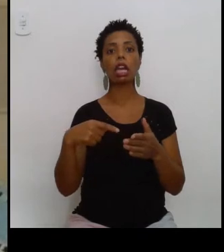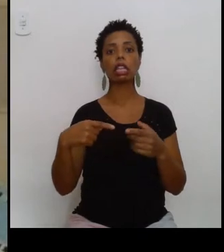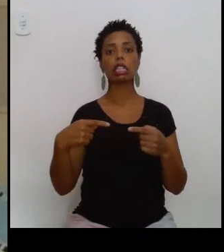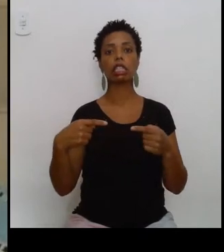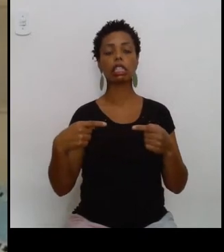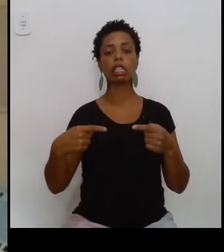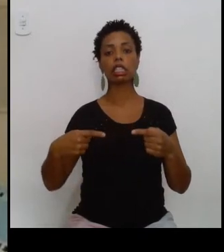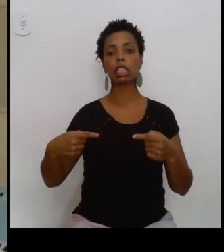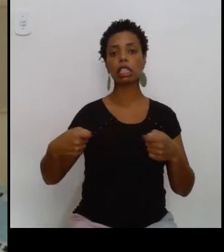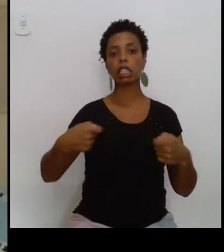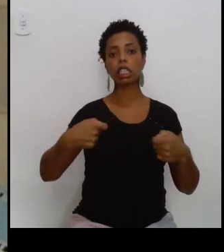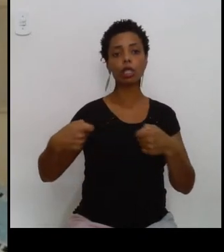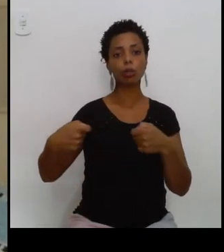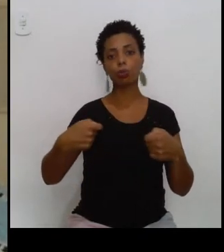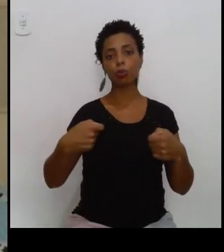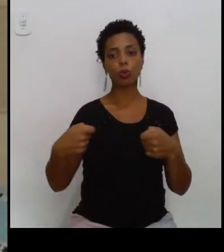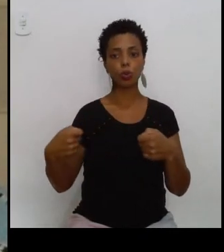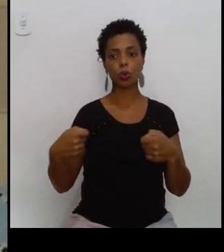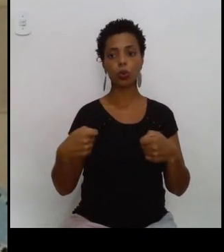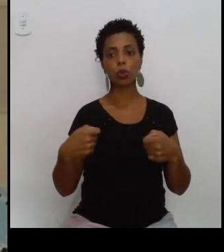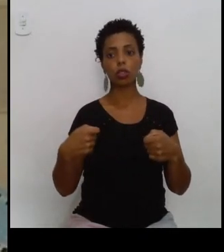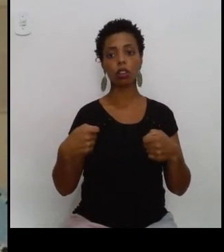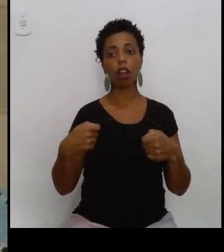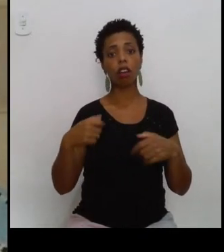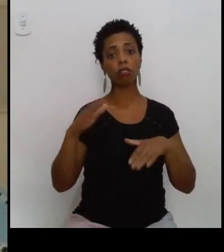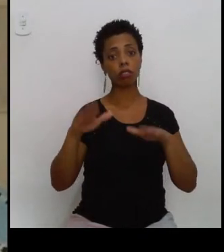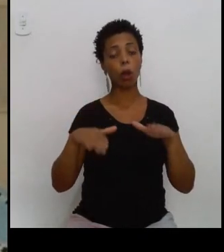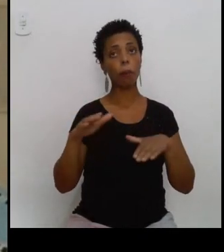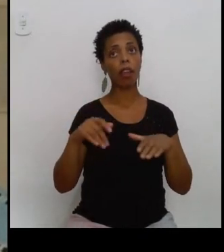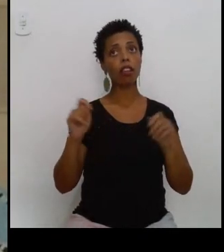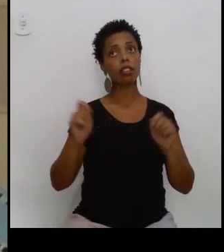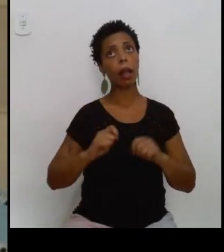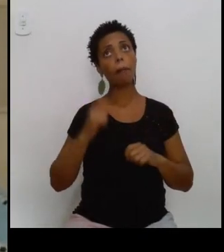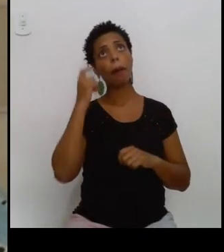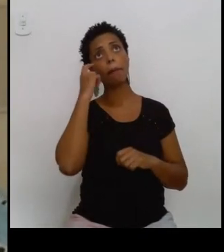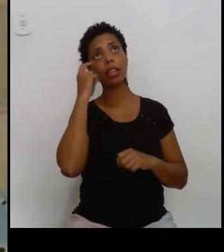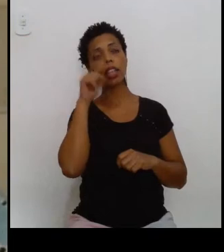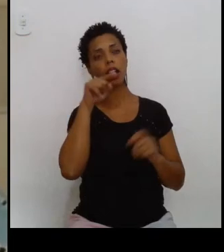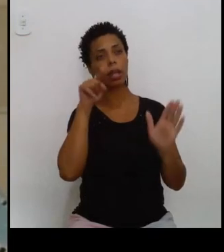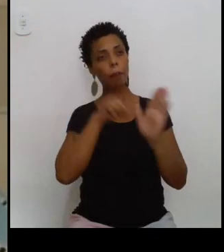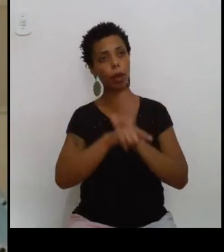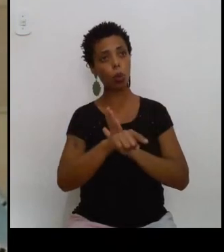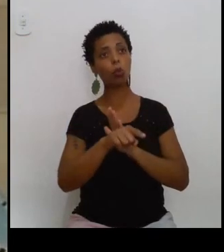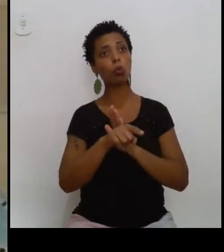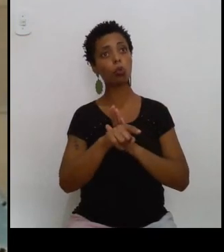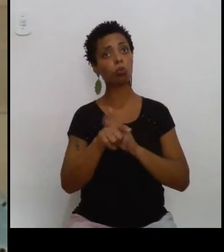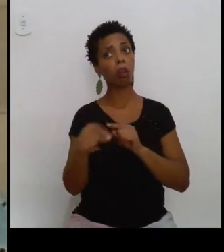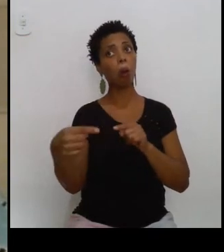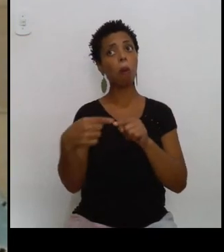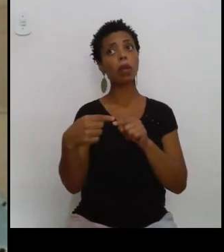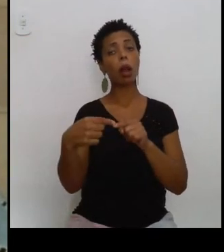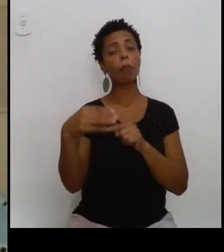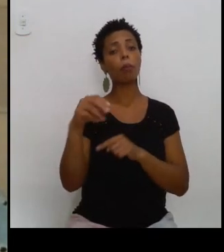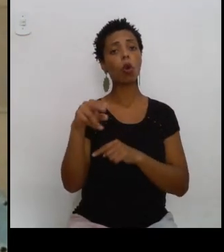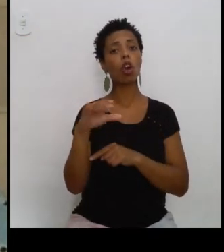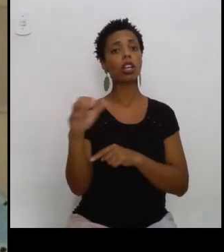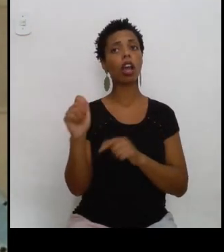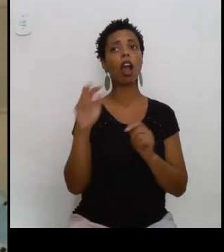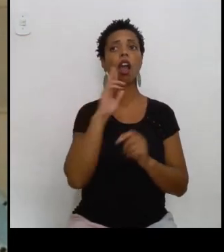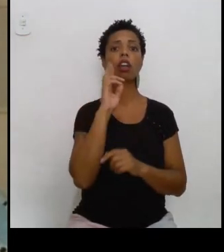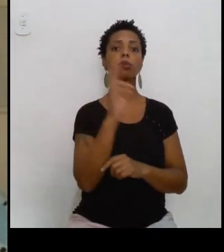até acaba pensar essa pergunta também é para Mônica que eu acho que também